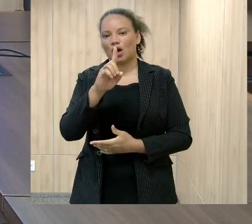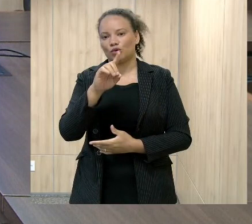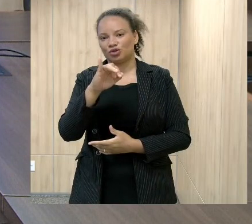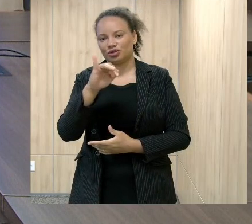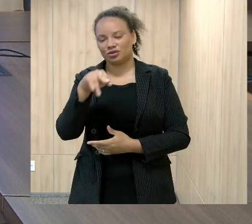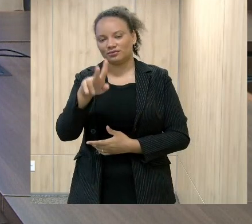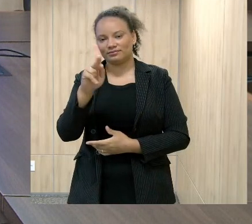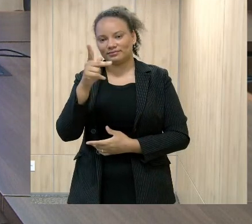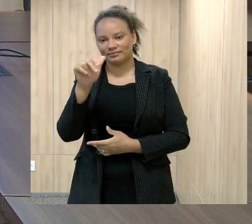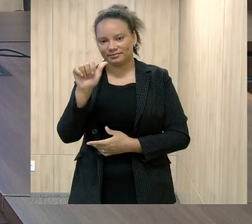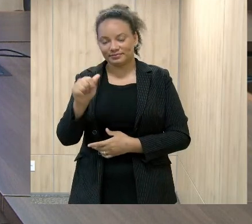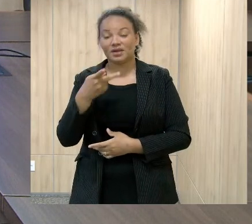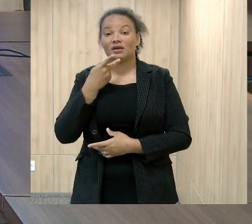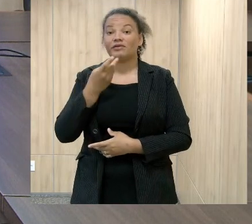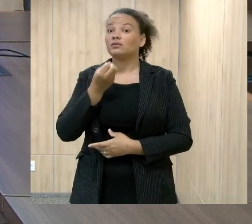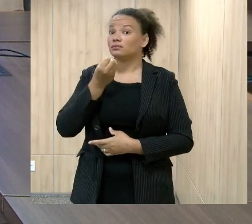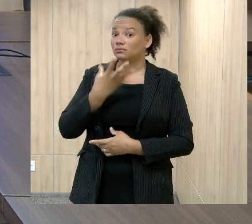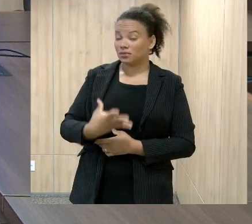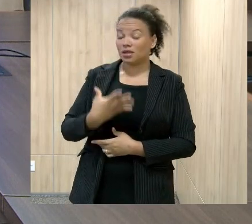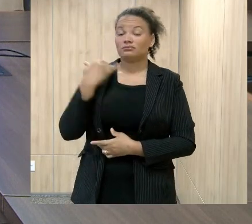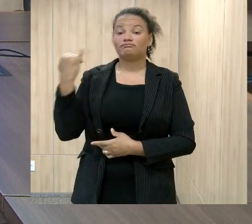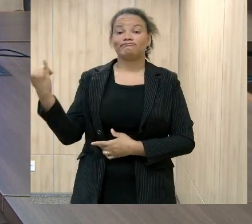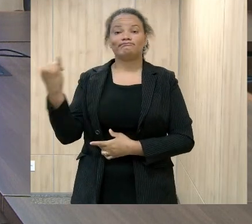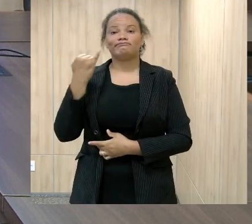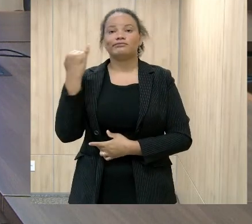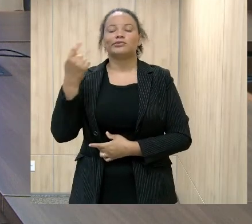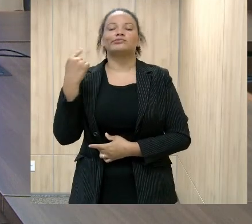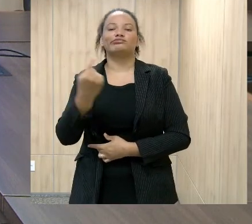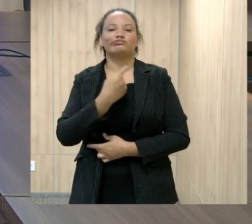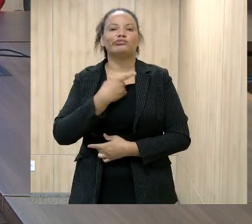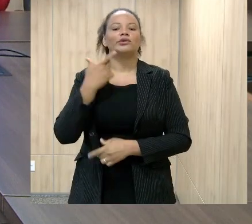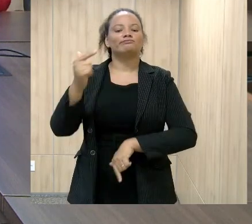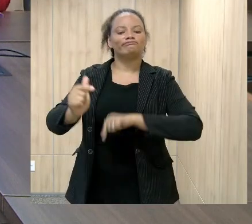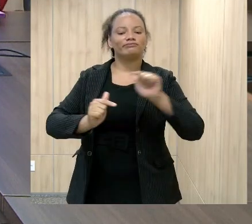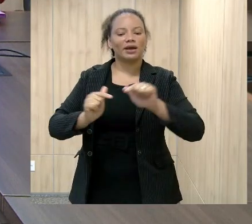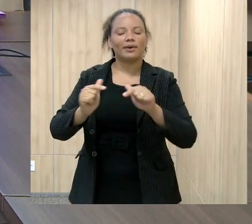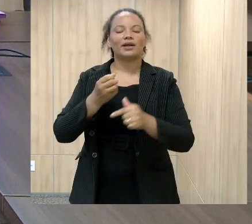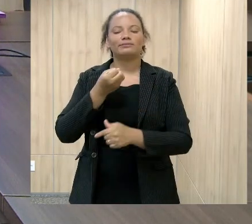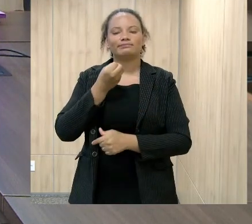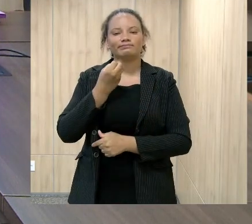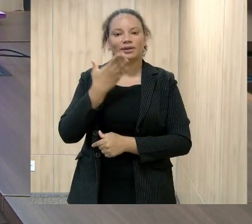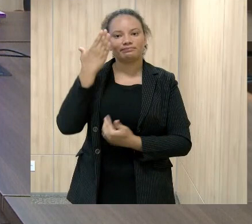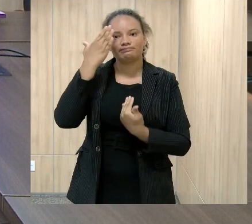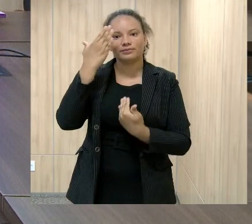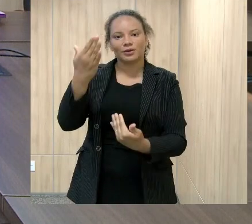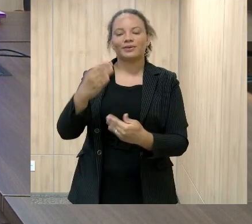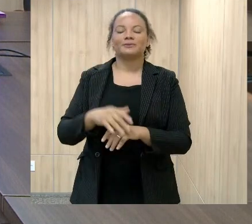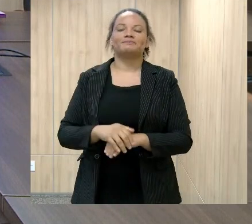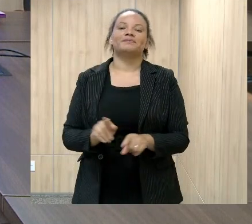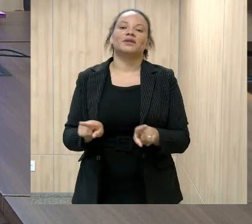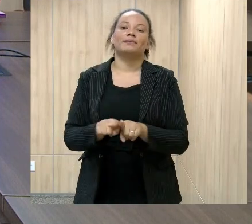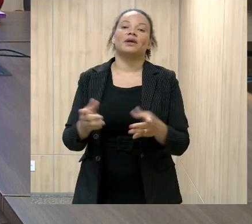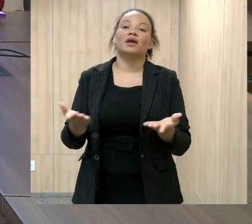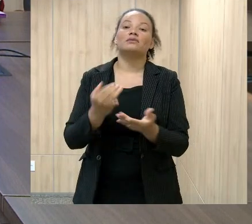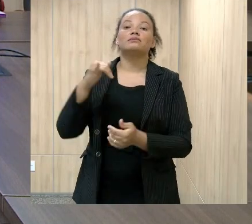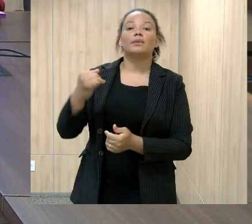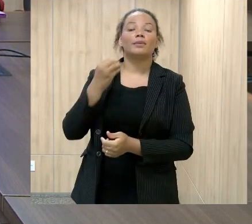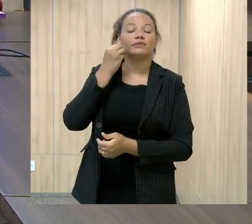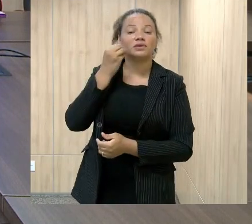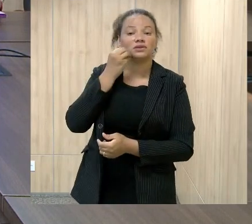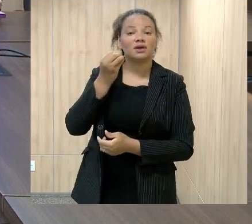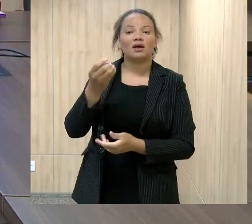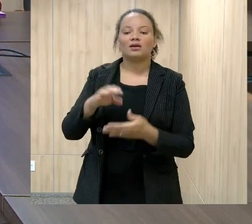falou muito bem falou da importância da gente ter efetividade do nosso trabalho muito obrigada Quero aproveitar para cumprimentar